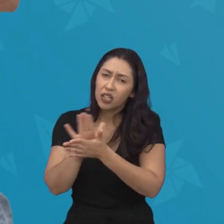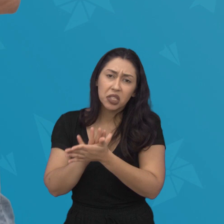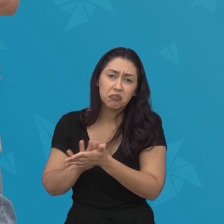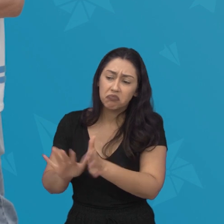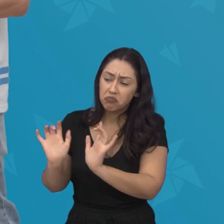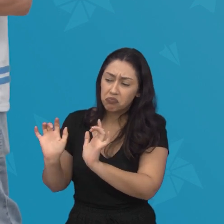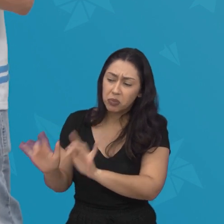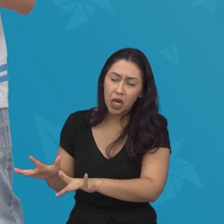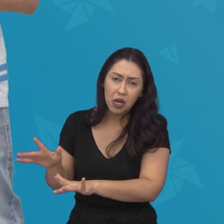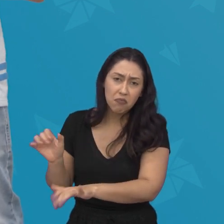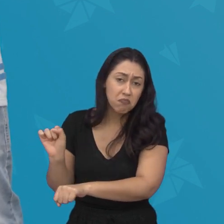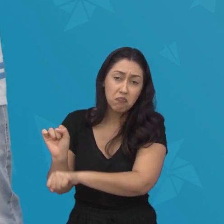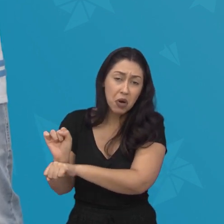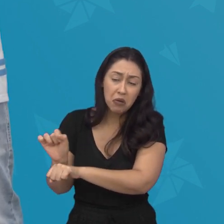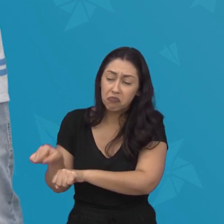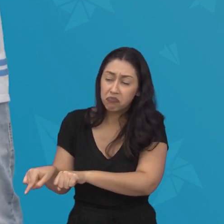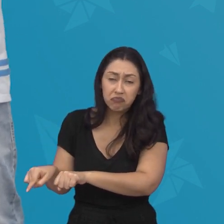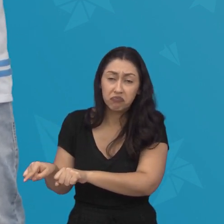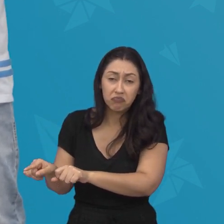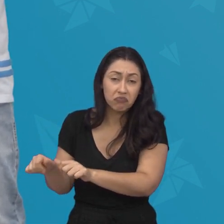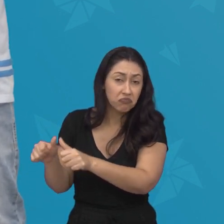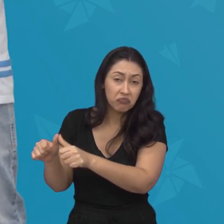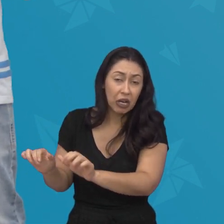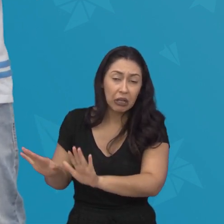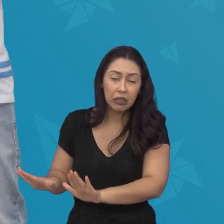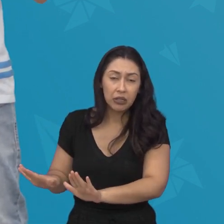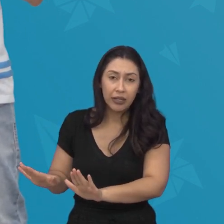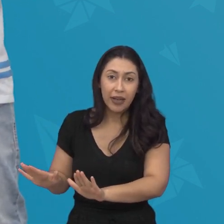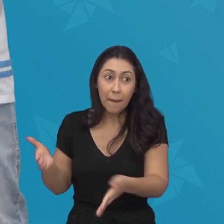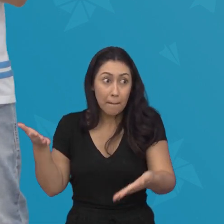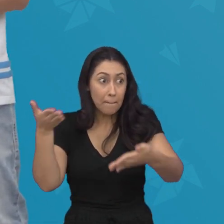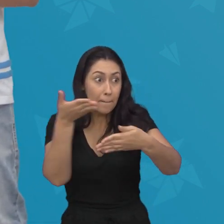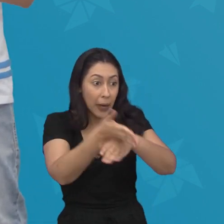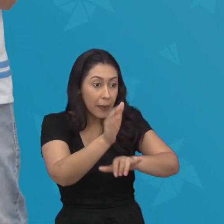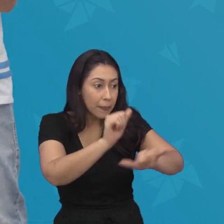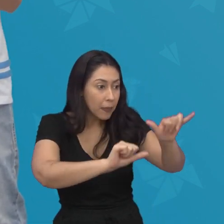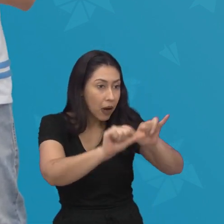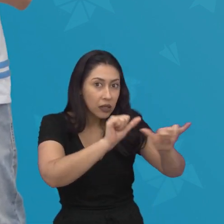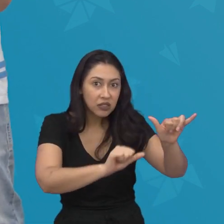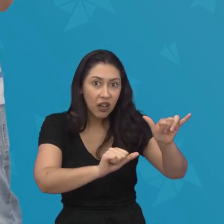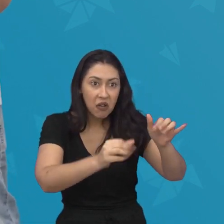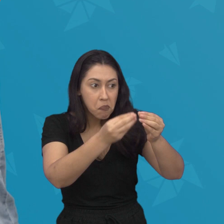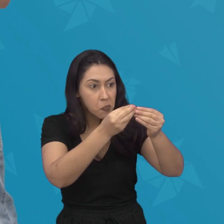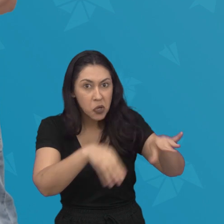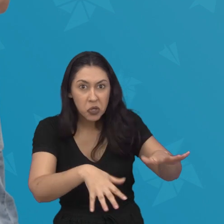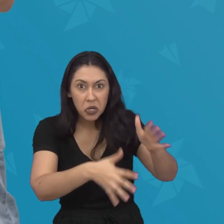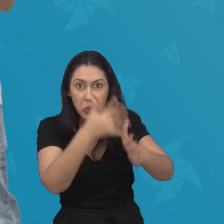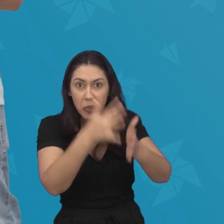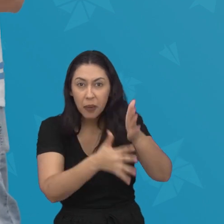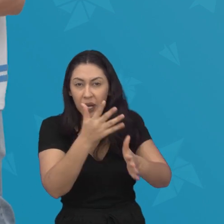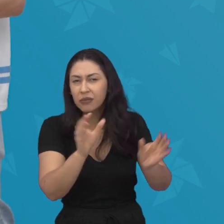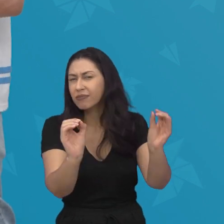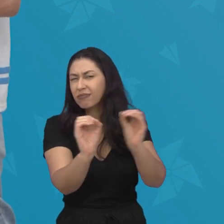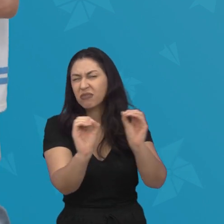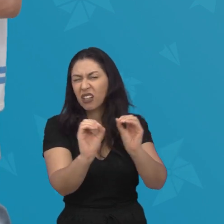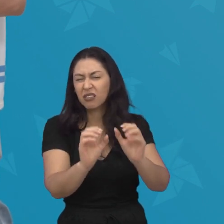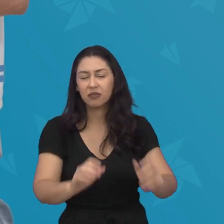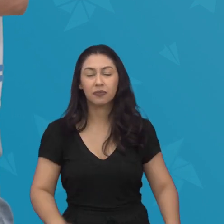basicamente isso, né? Por isso que ela chama inerte, ela não está envolvida diretamente no produto, não vai estragar o produto final que a gente deseja, tudo